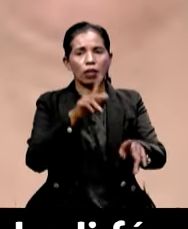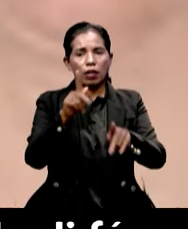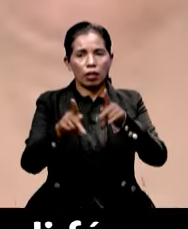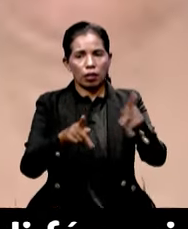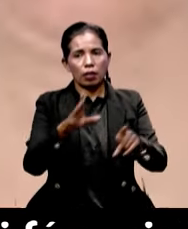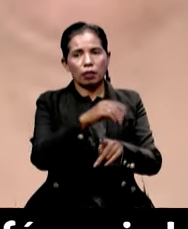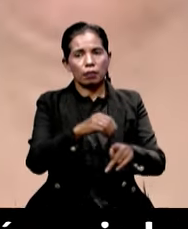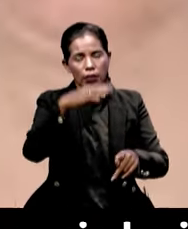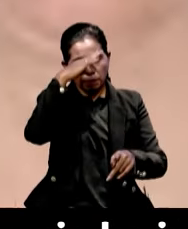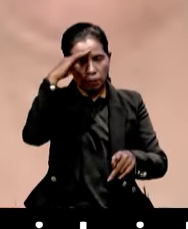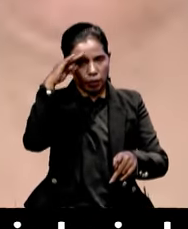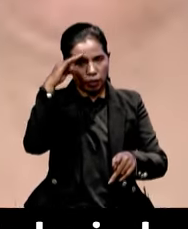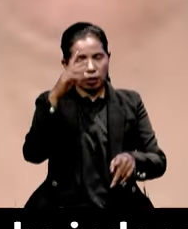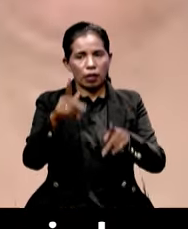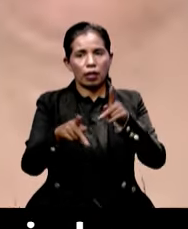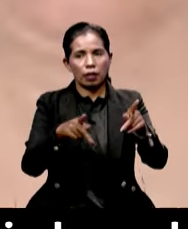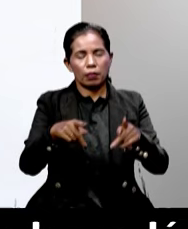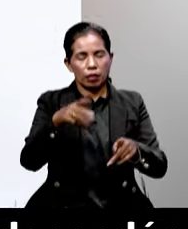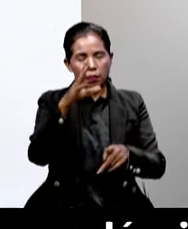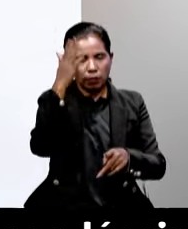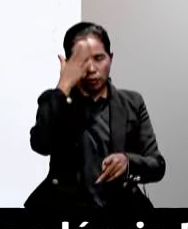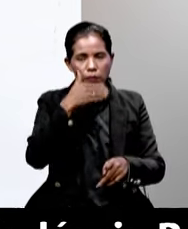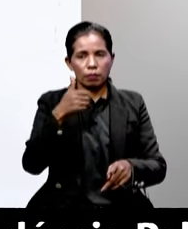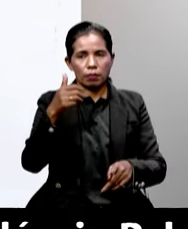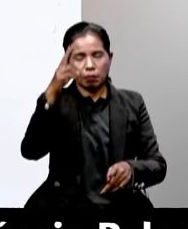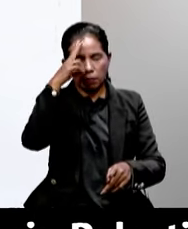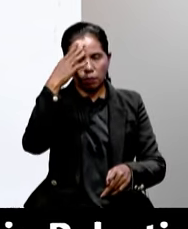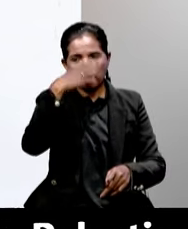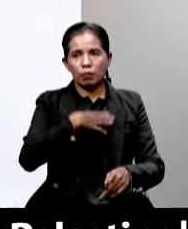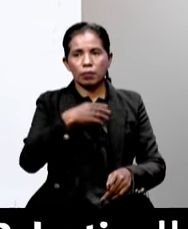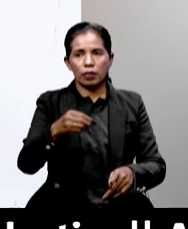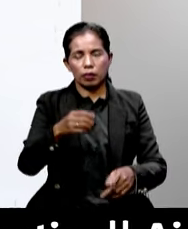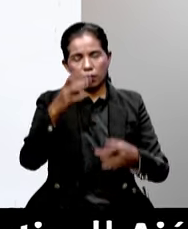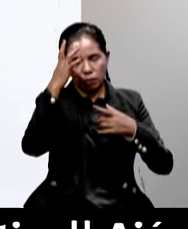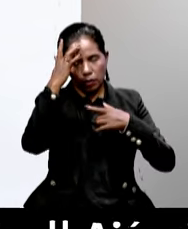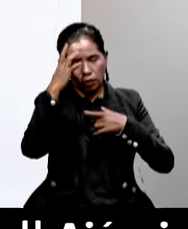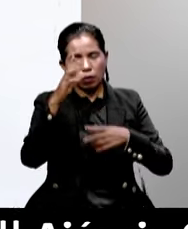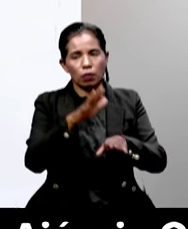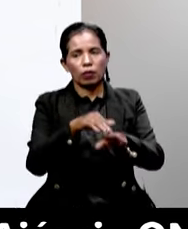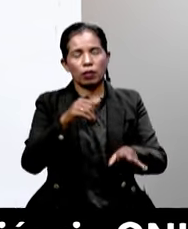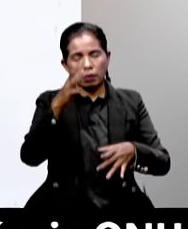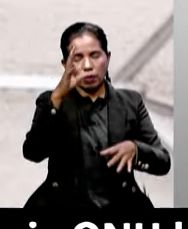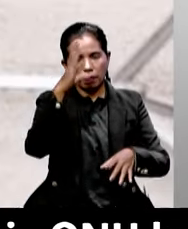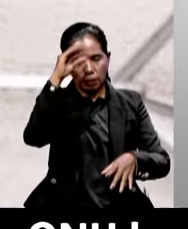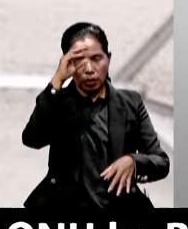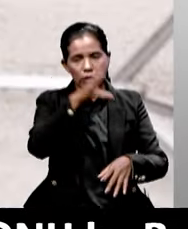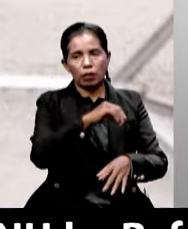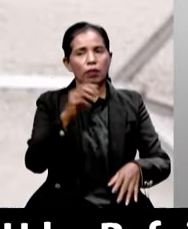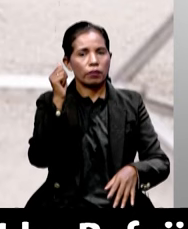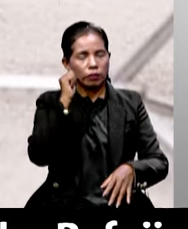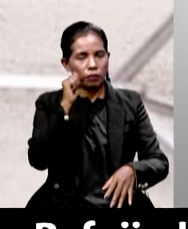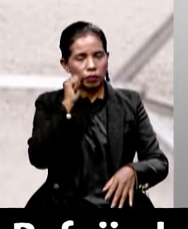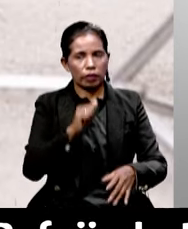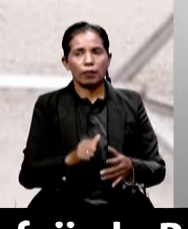raça metan, no mos ba ema mistisu. No moras estruc da la barak afeta liu ba mane, no mos ba feto.